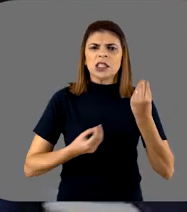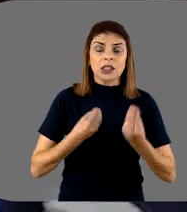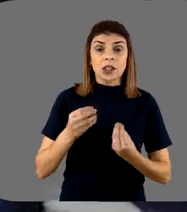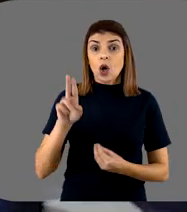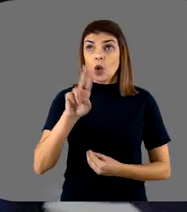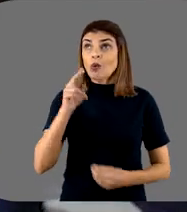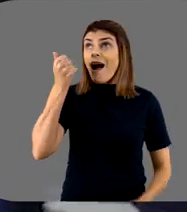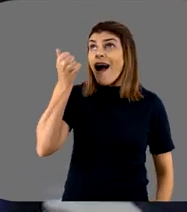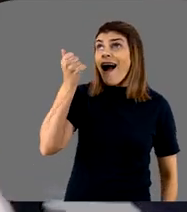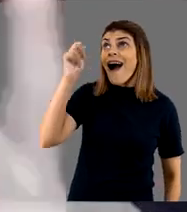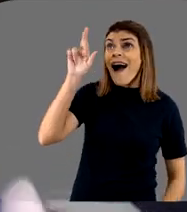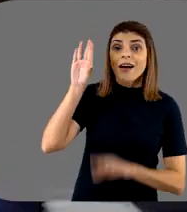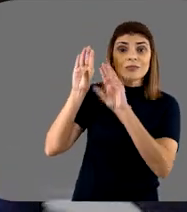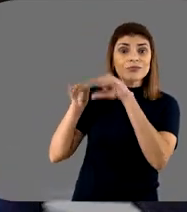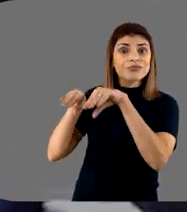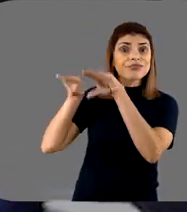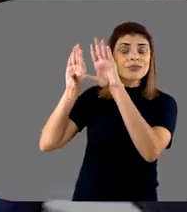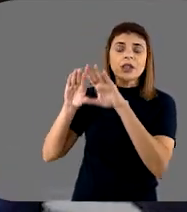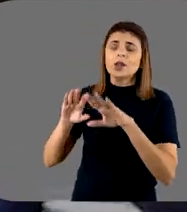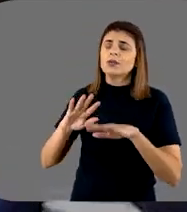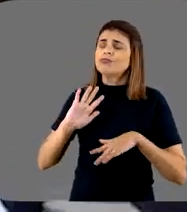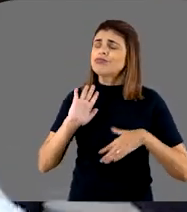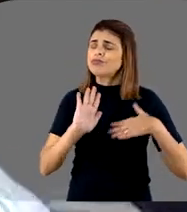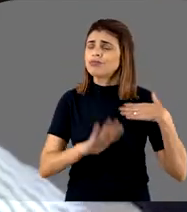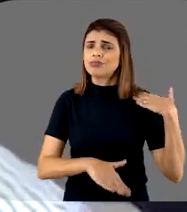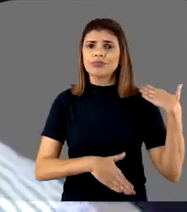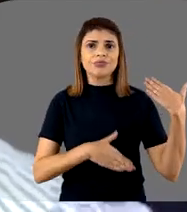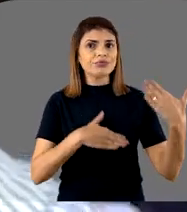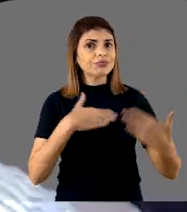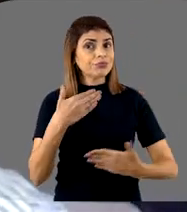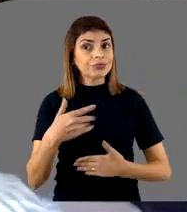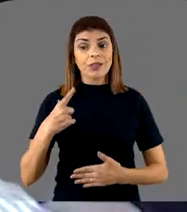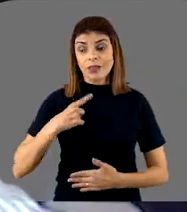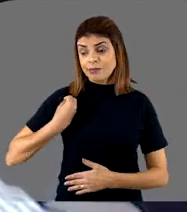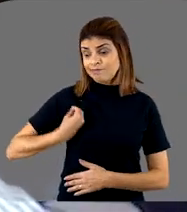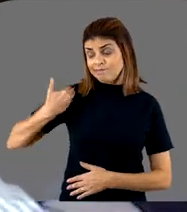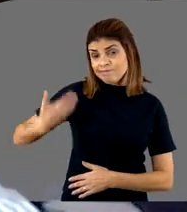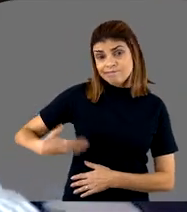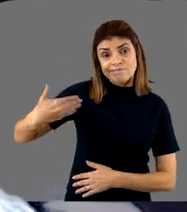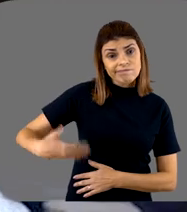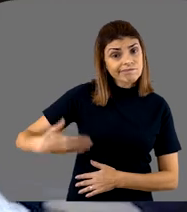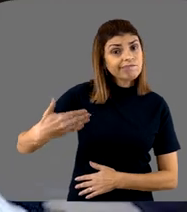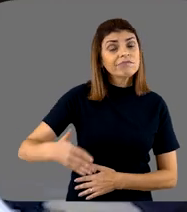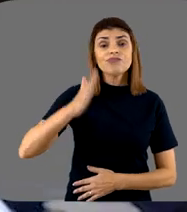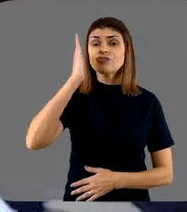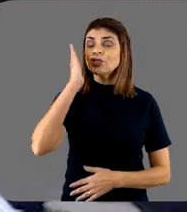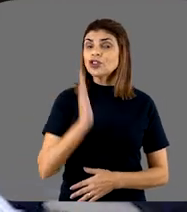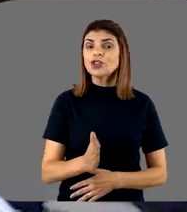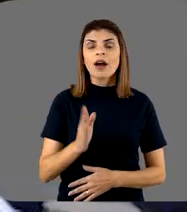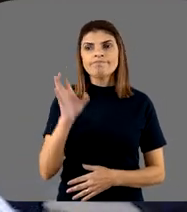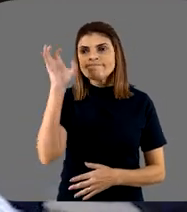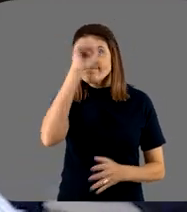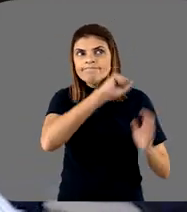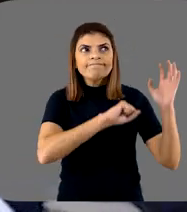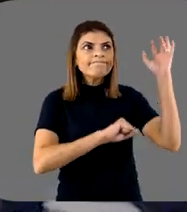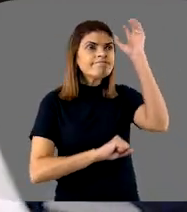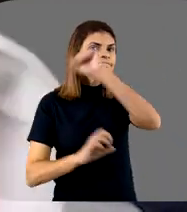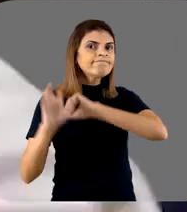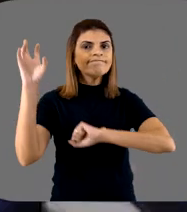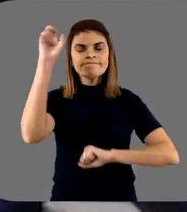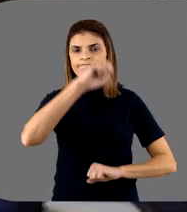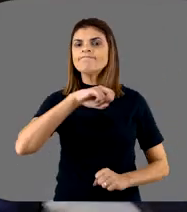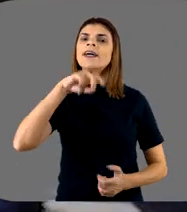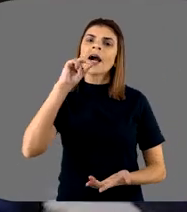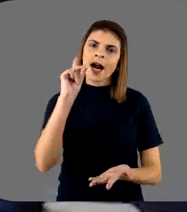calor enfim uso de ar condicionado né então assim a gente teve que passar né e vem passando eh por um